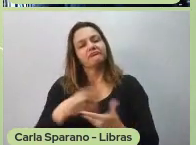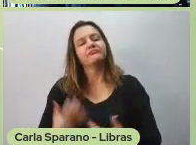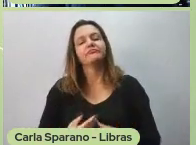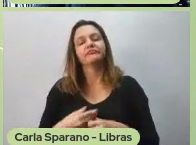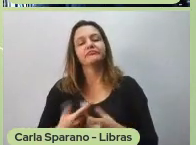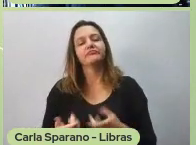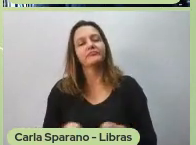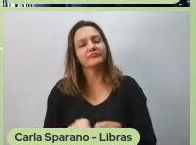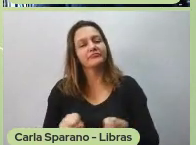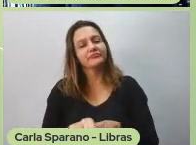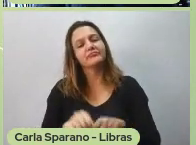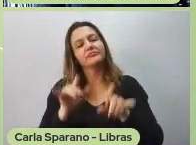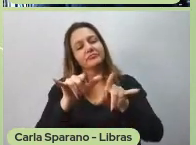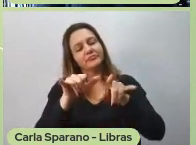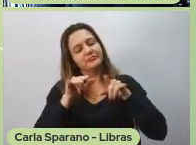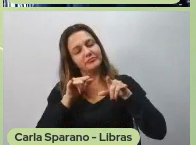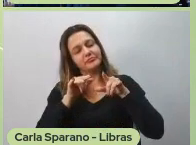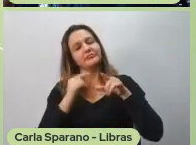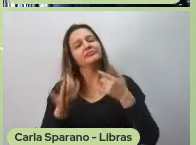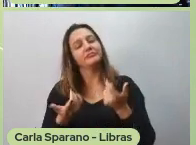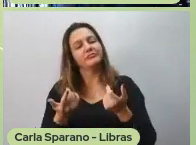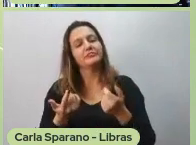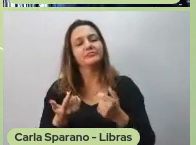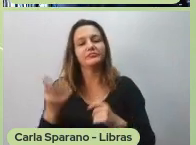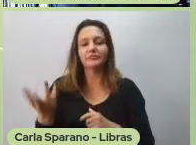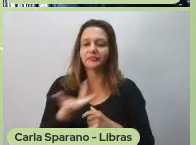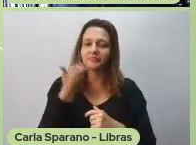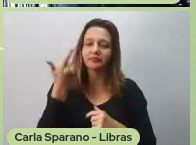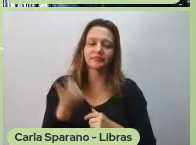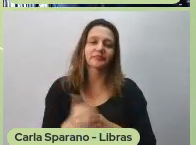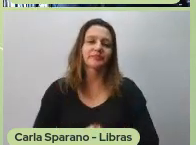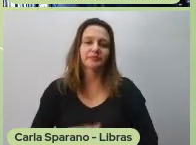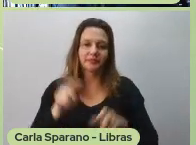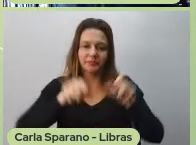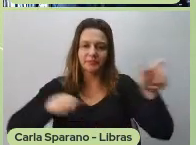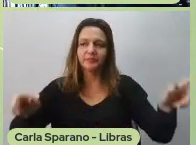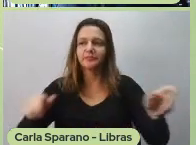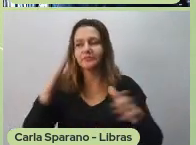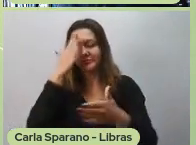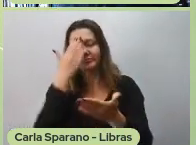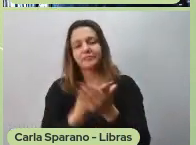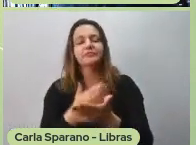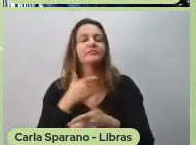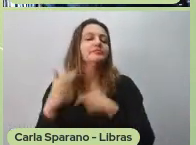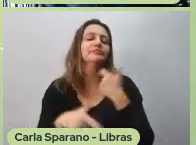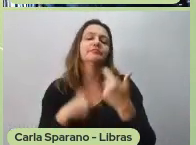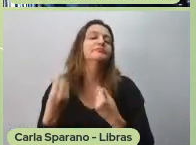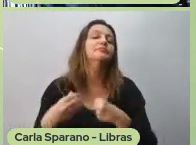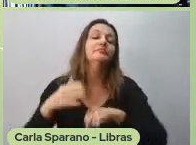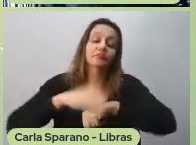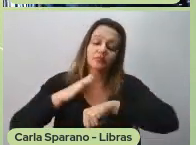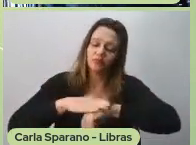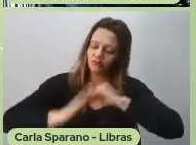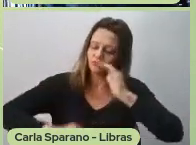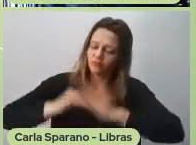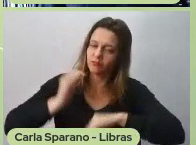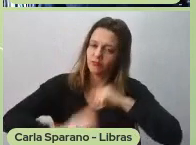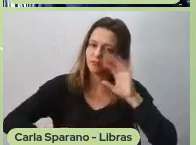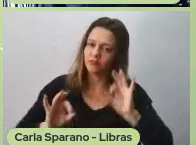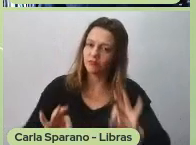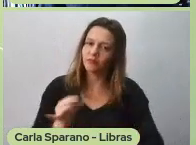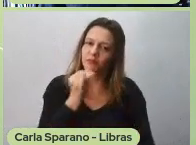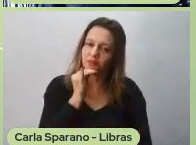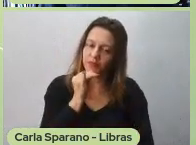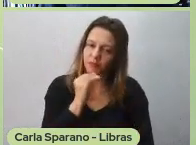atratividade e retenção dos nossos talentos. E a gente acredita muito no trabalho através das ações concretas, porque, por exemplo,